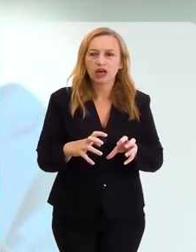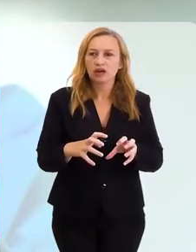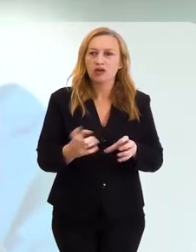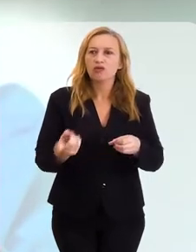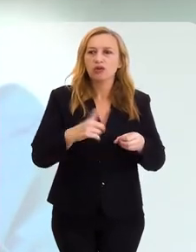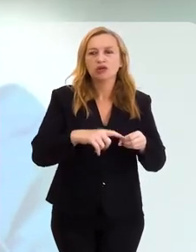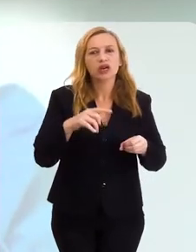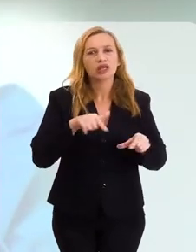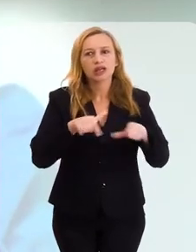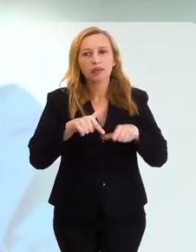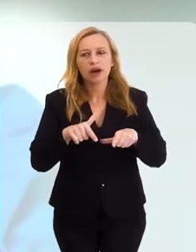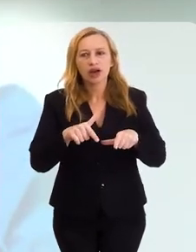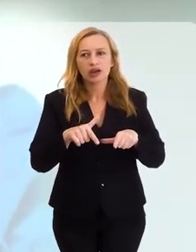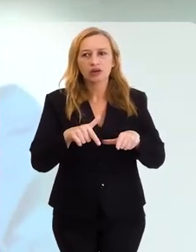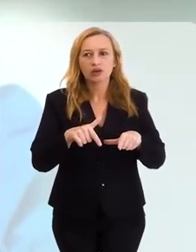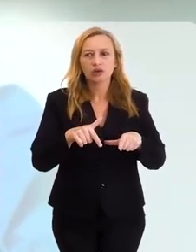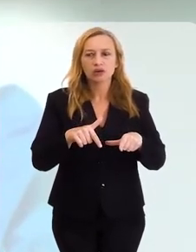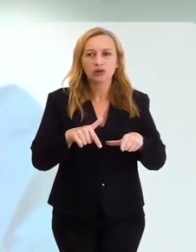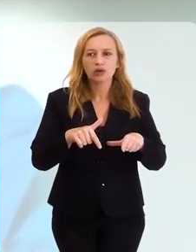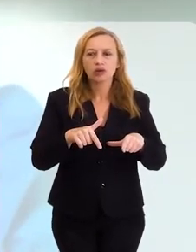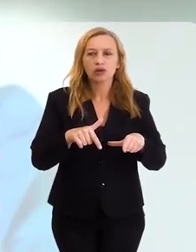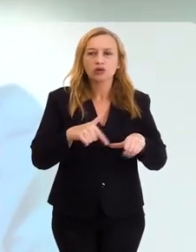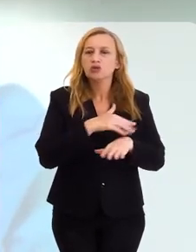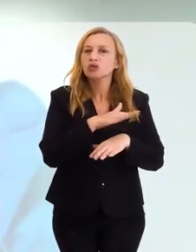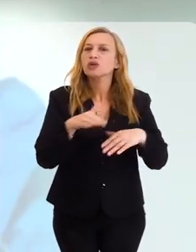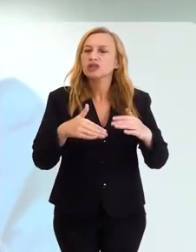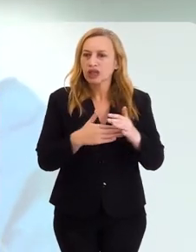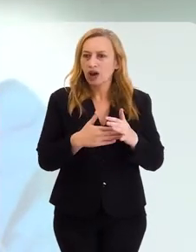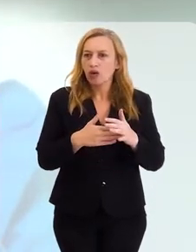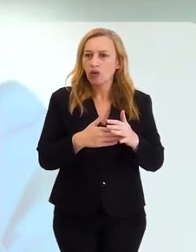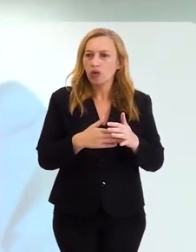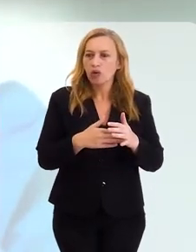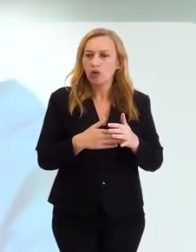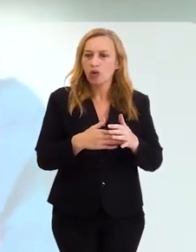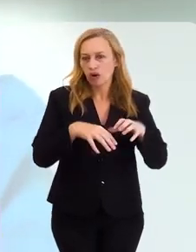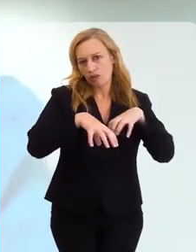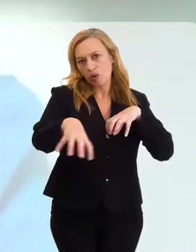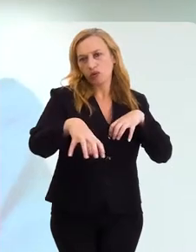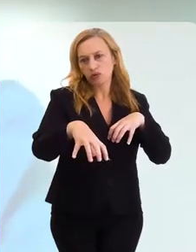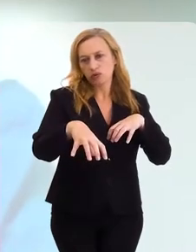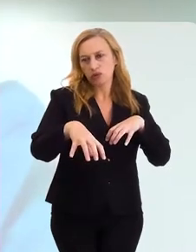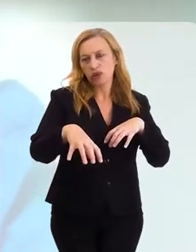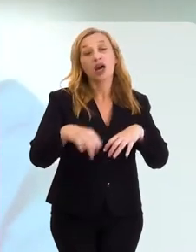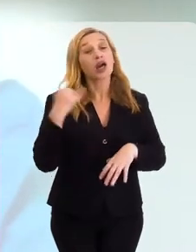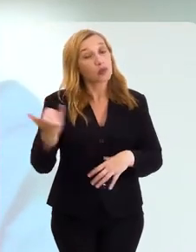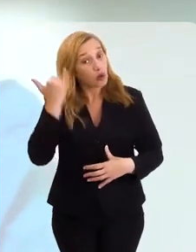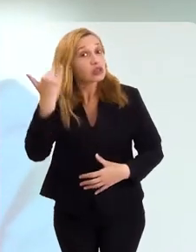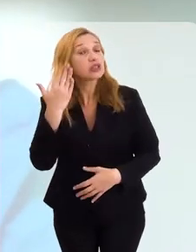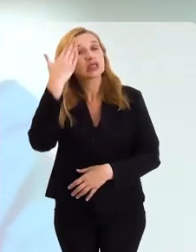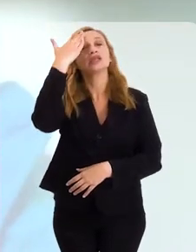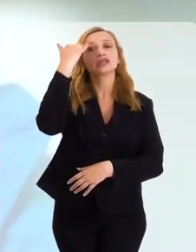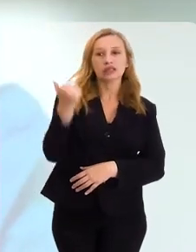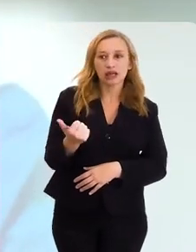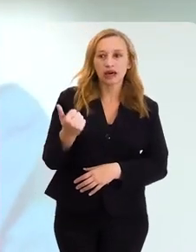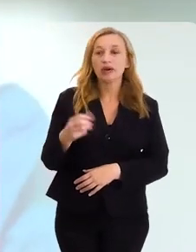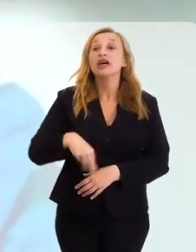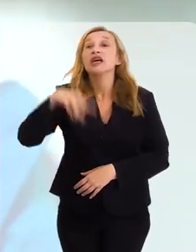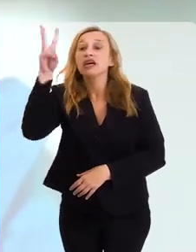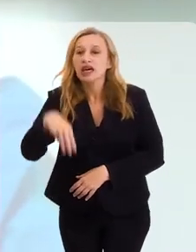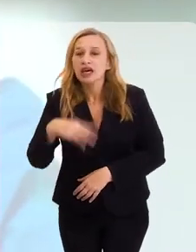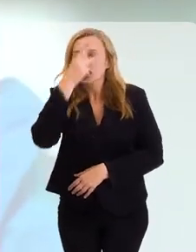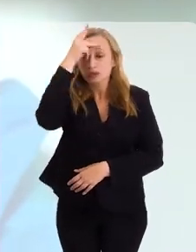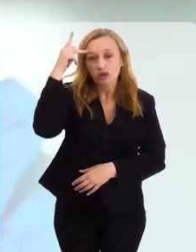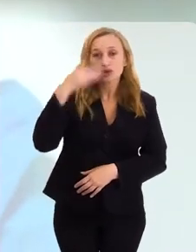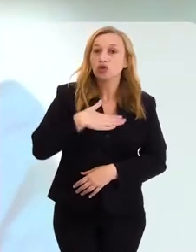não gostariam de voltar ao trabalho remoto completo. Então, a gente tem vários perfis de interesses e é importante que se saiba,